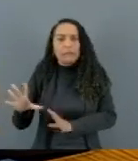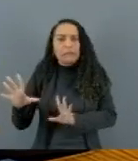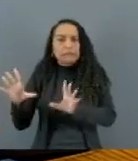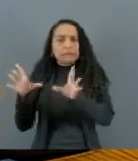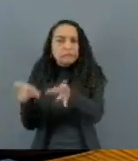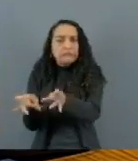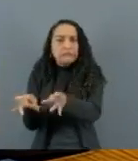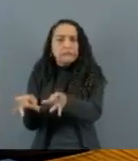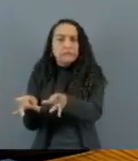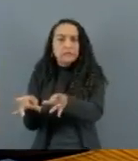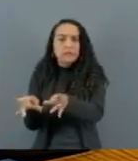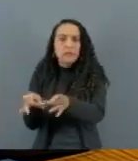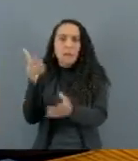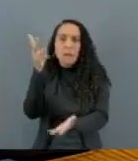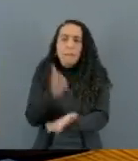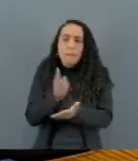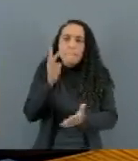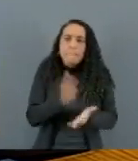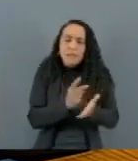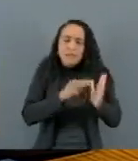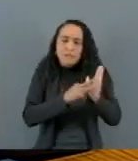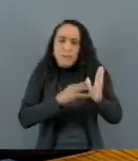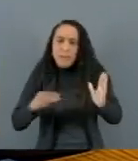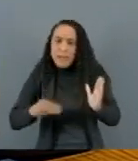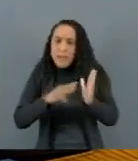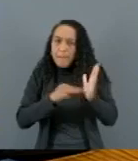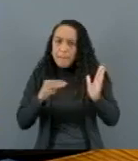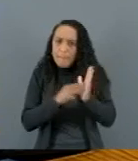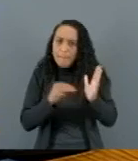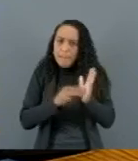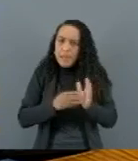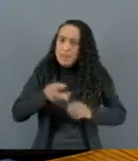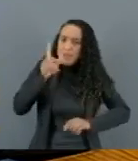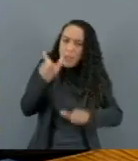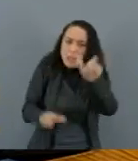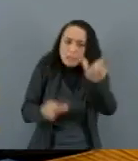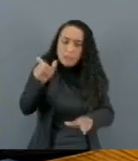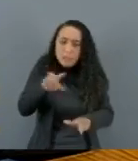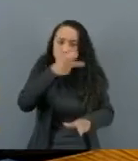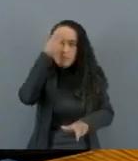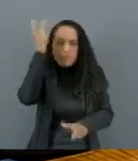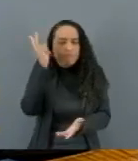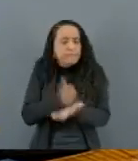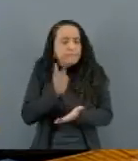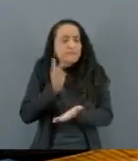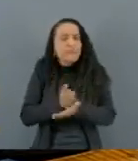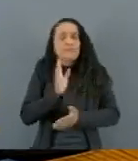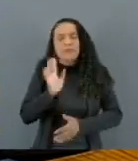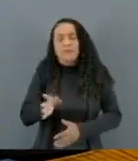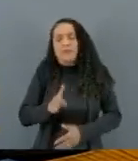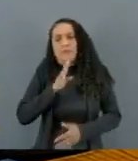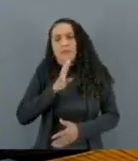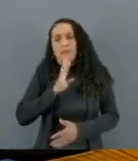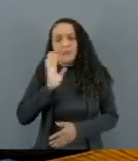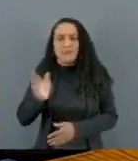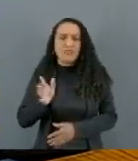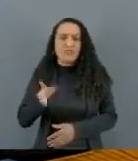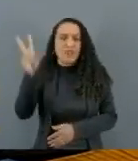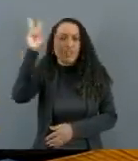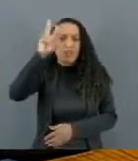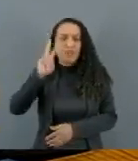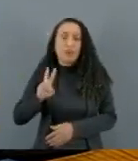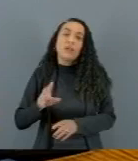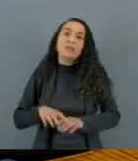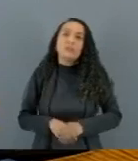os mesmos métodos, os mesmos personagens, e nós já conhecemos o final desse filme. O Carlos Lupe é